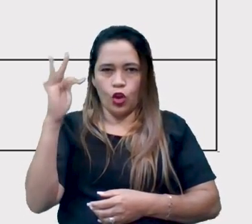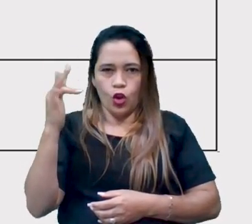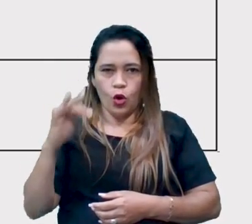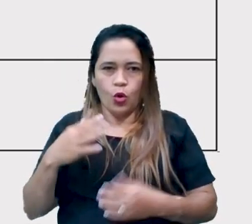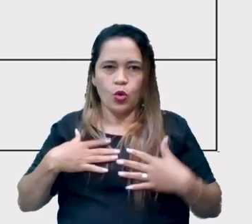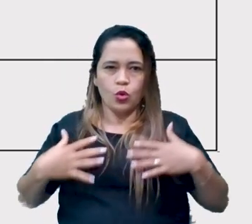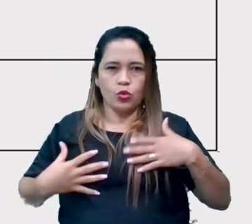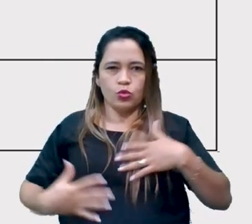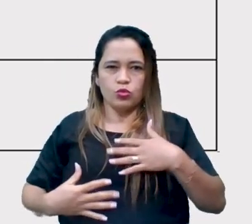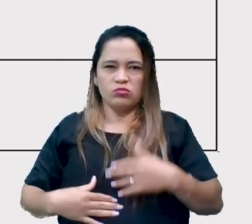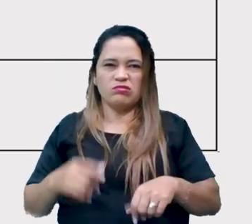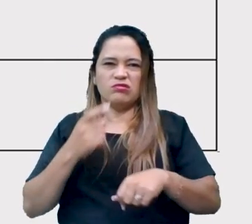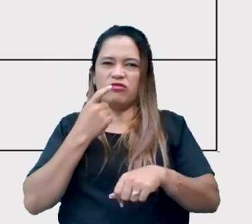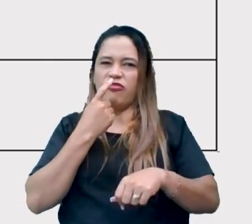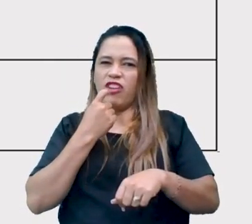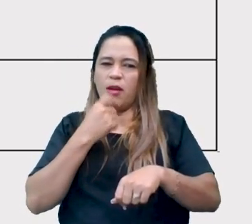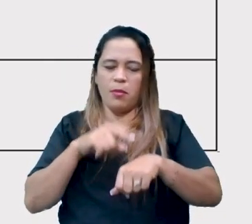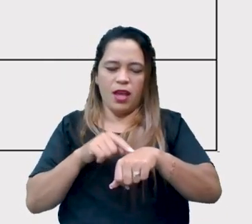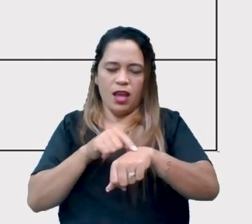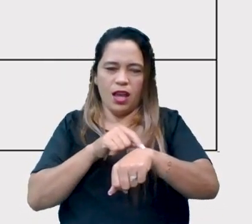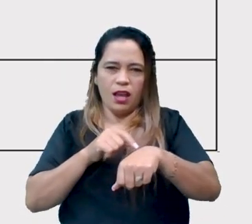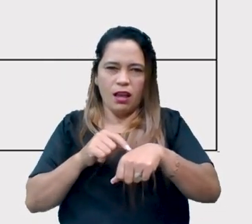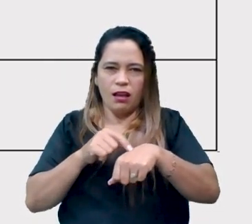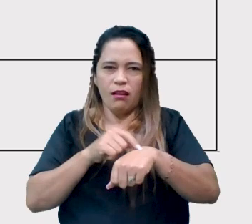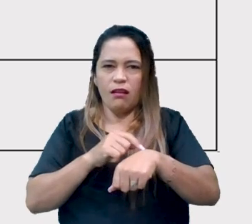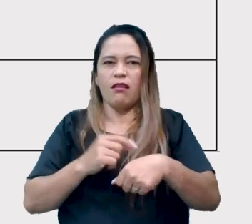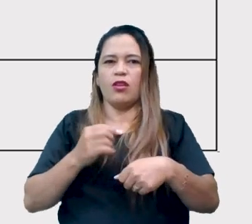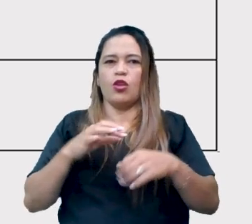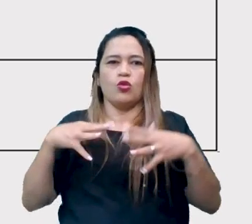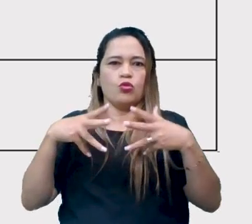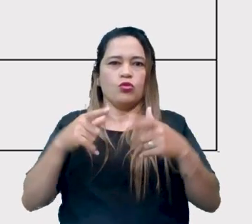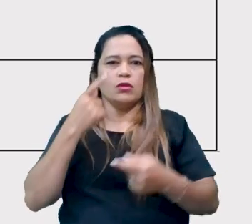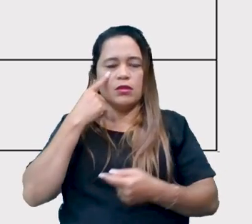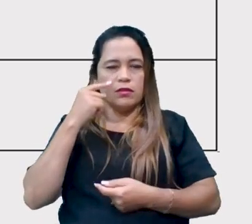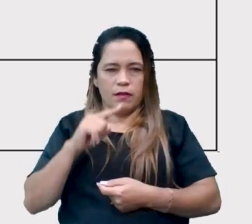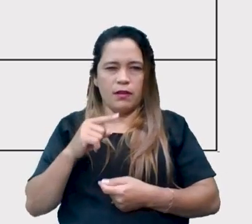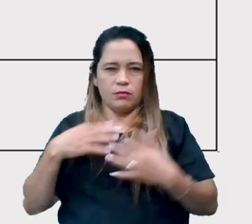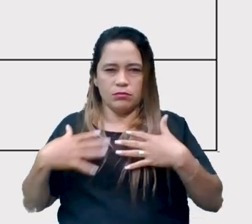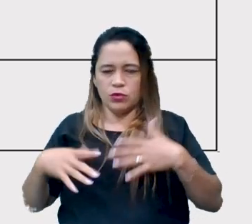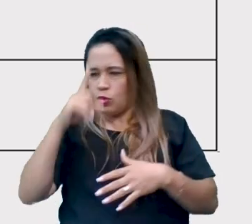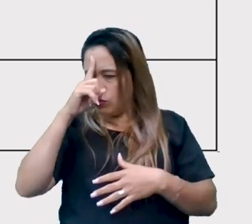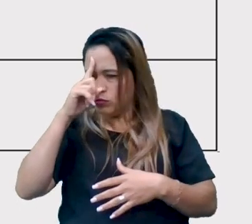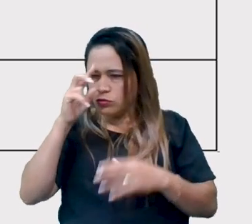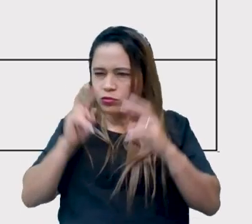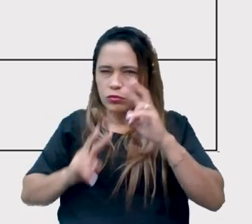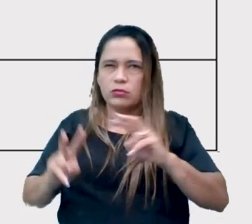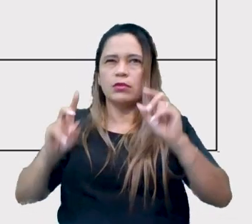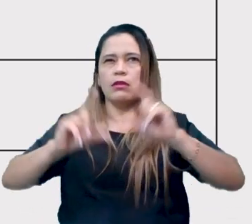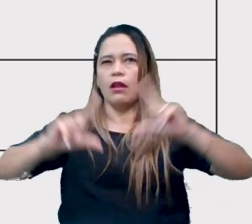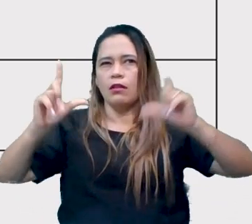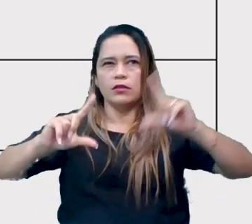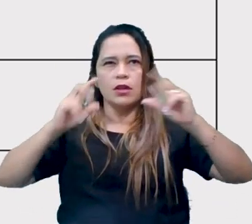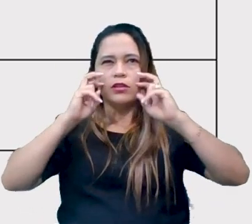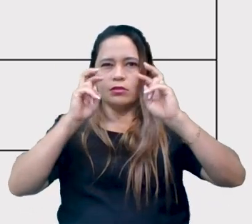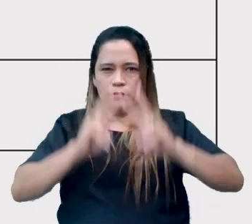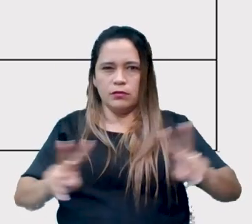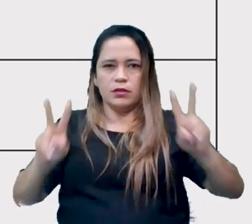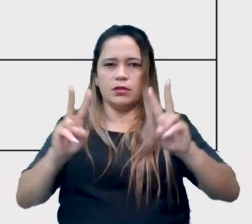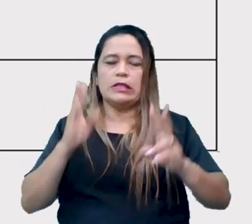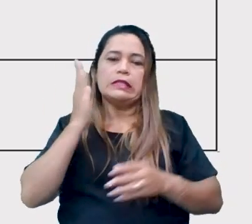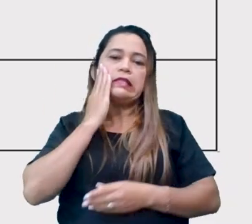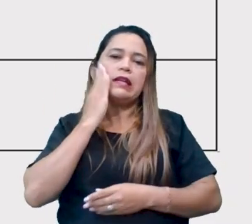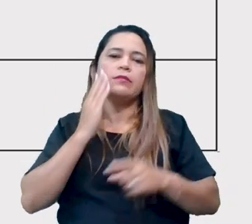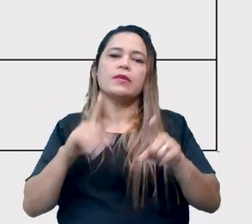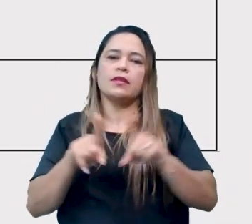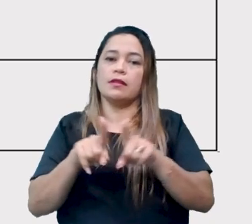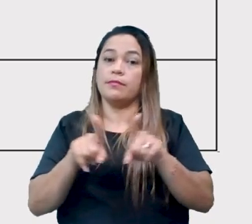no corpo, manchas vermelhas na pele. E tudo isso a gente vê muito no nosso dia a dia, nas propagandas de televisão. Sabemos